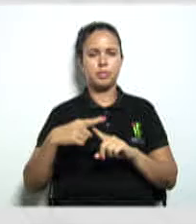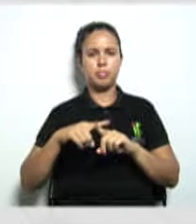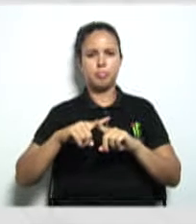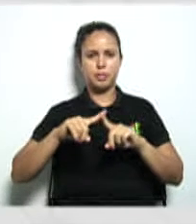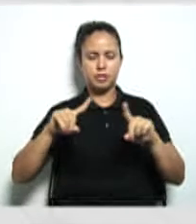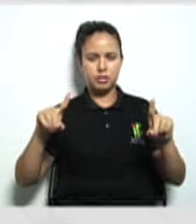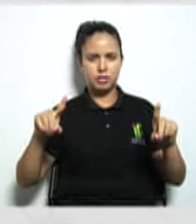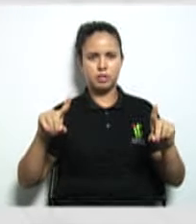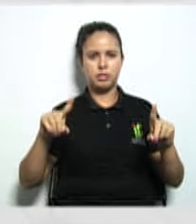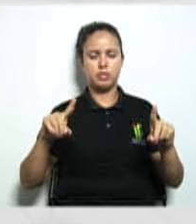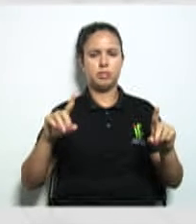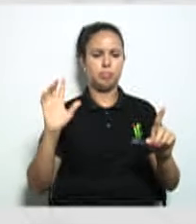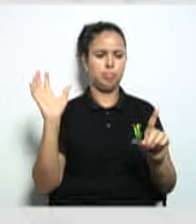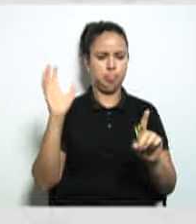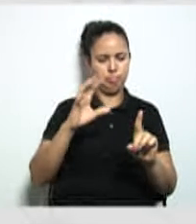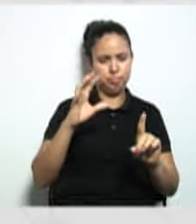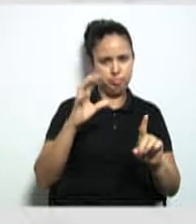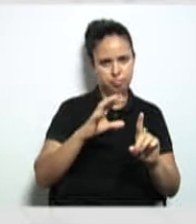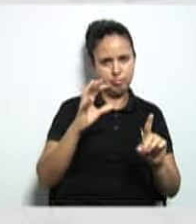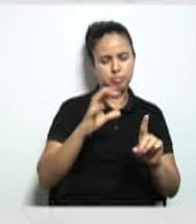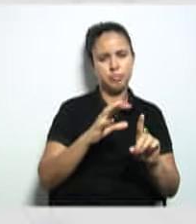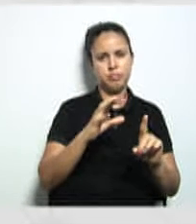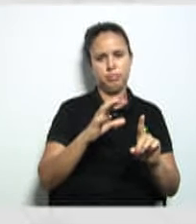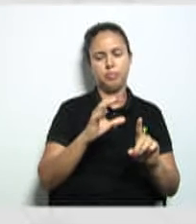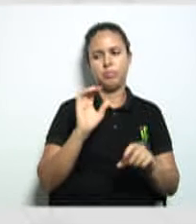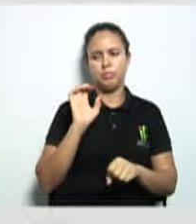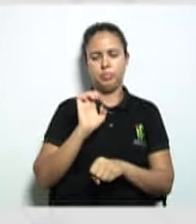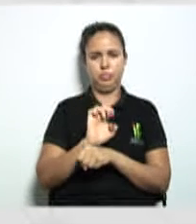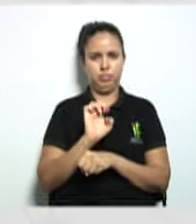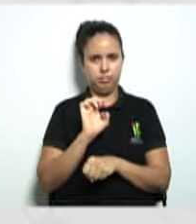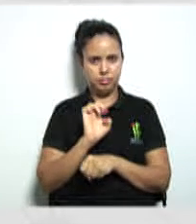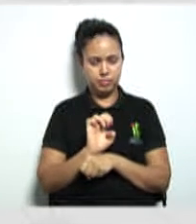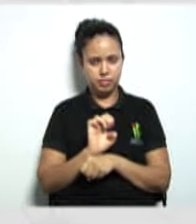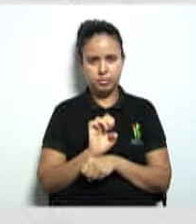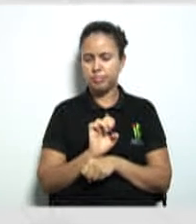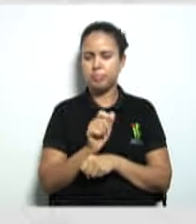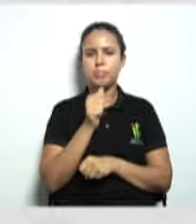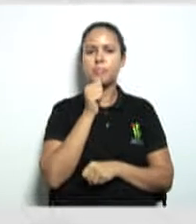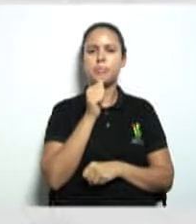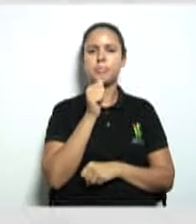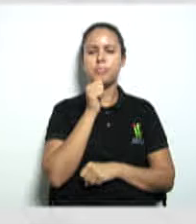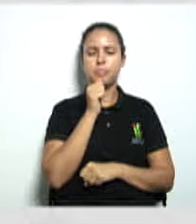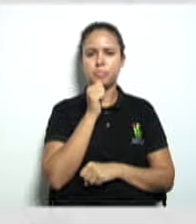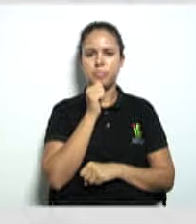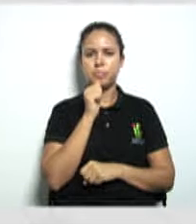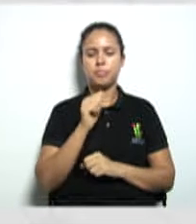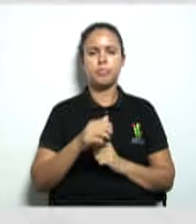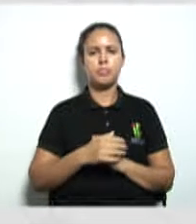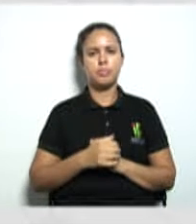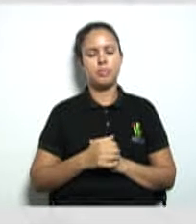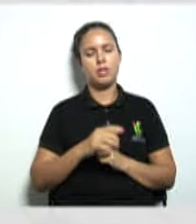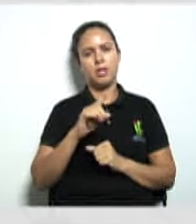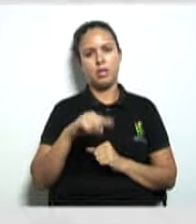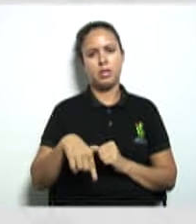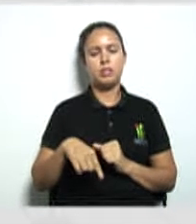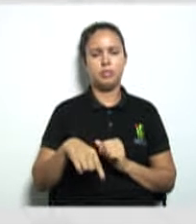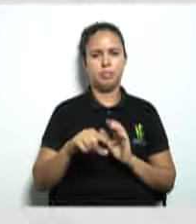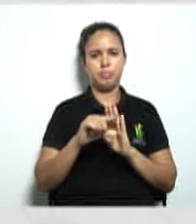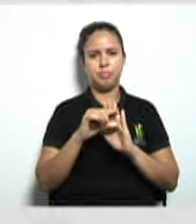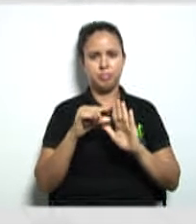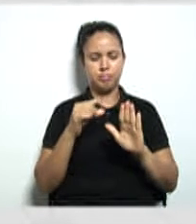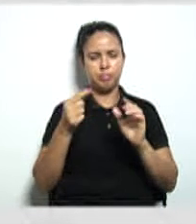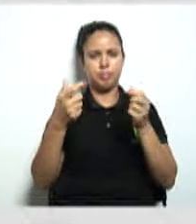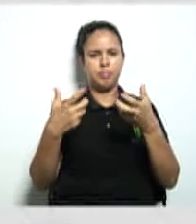não recebem a interferência do Estado, tá certo? É isso que quer dizer aqui esse